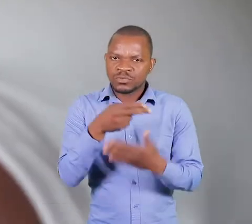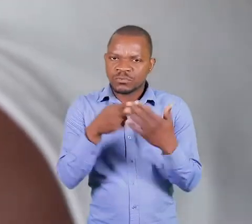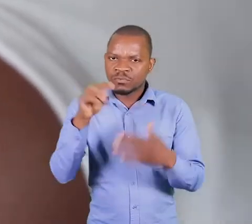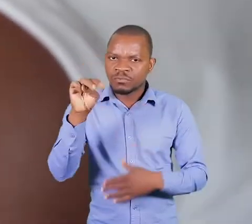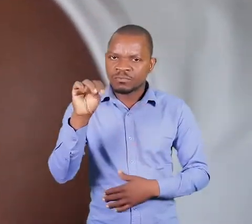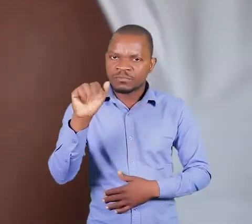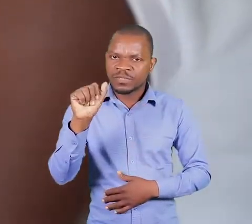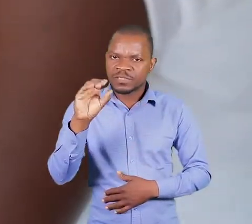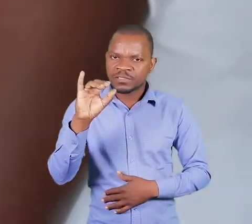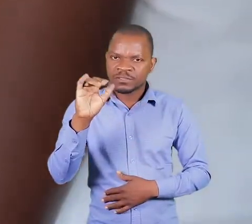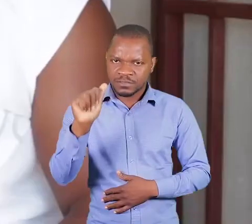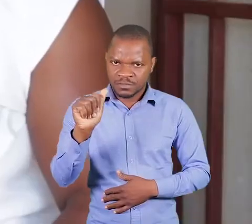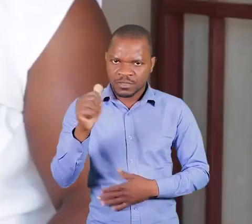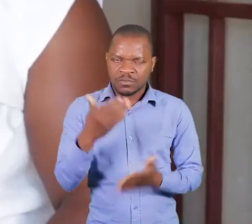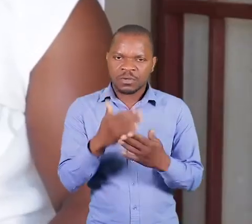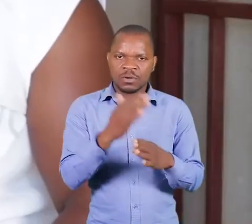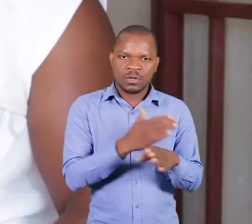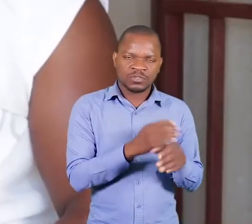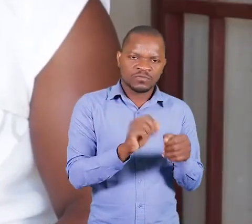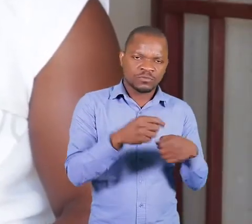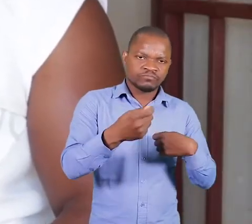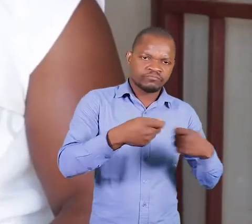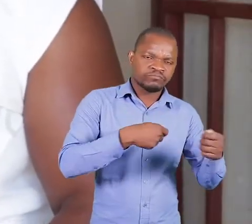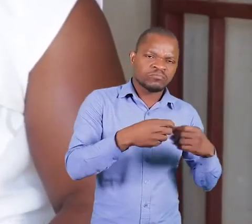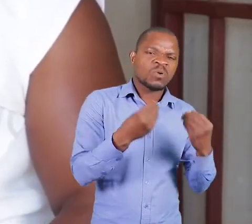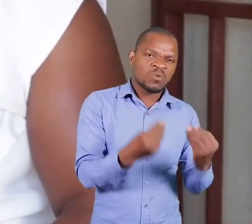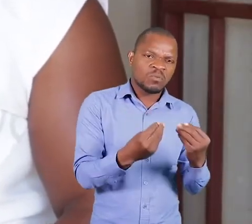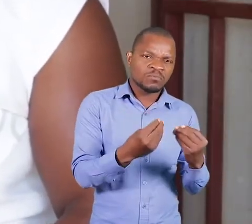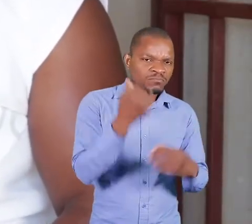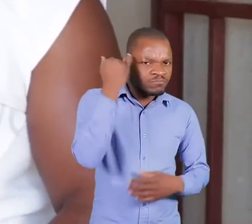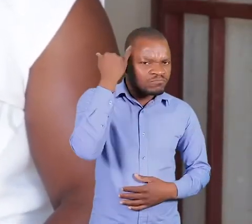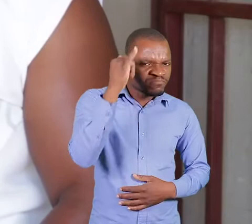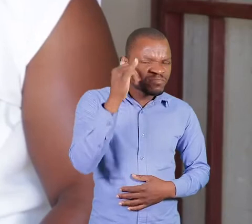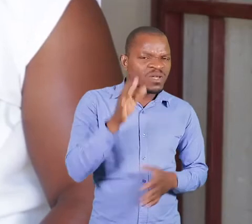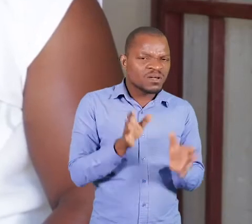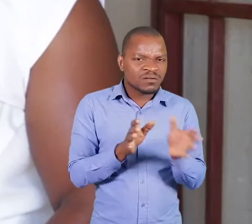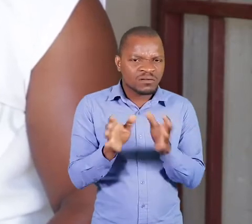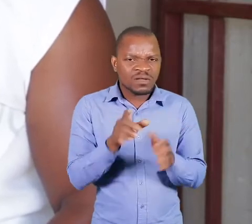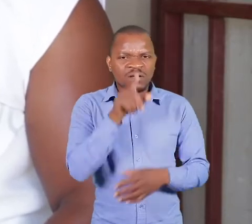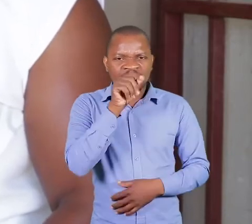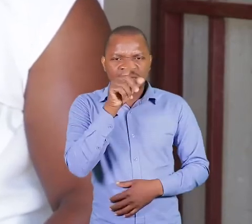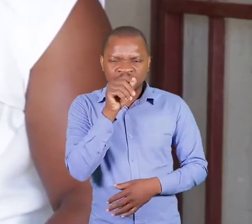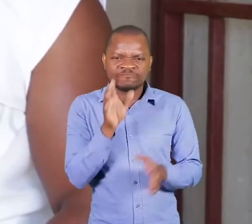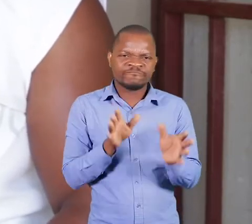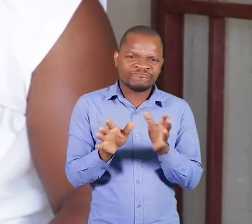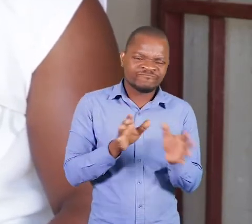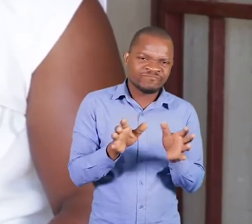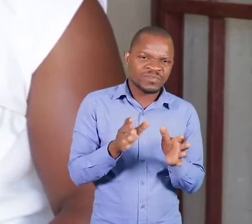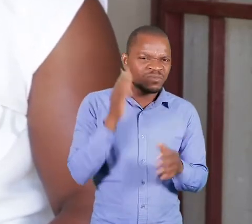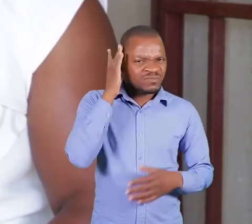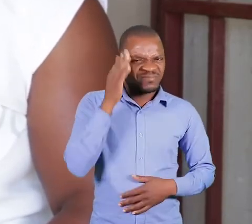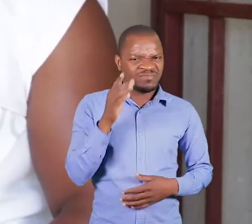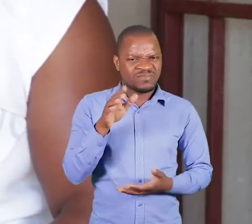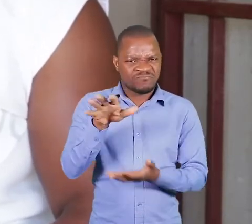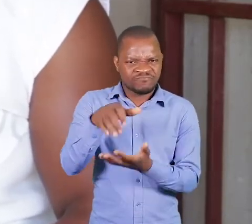Esse negócio aqui começa quando eu criava pintos lá em casa. Depois da criação de pintos, eu